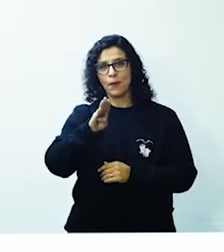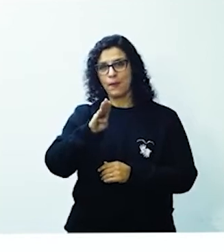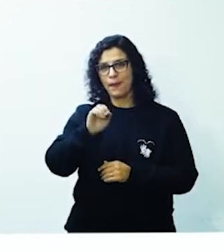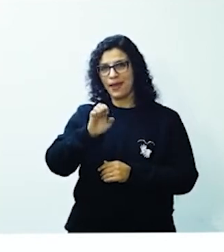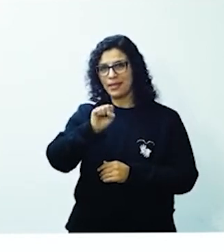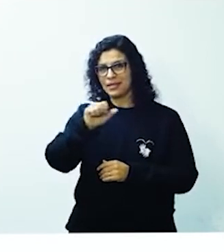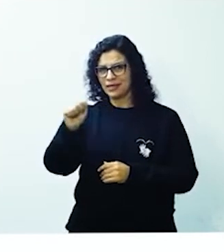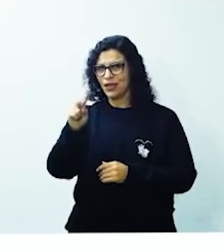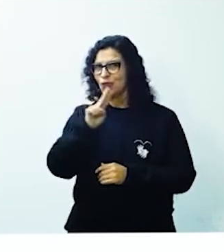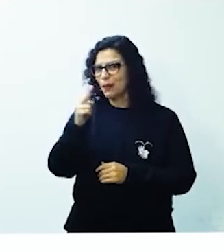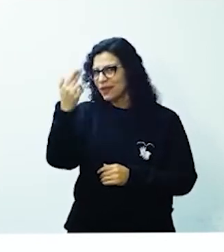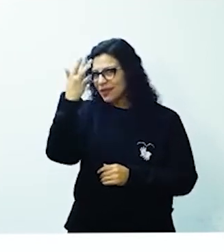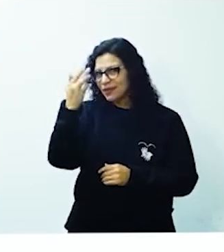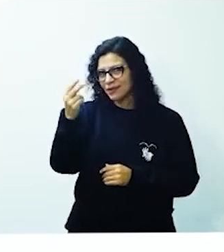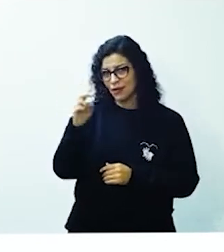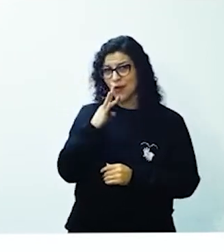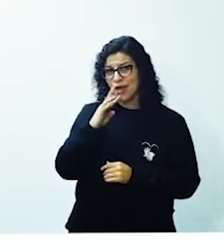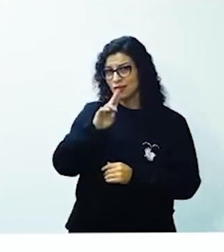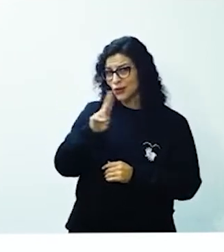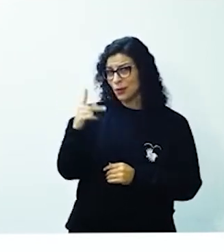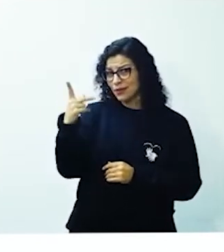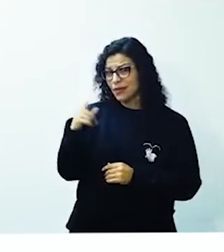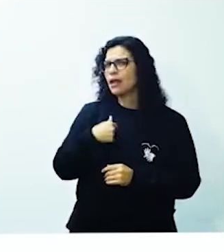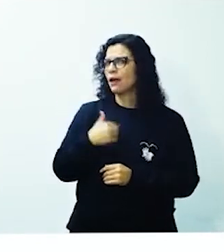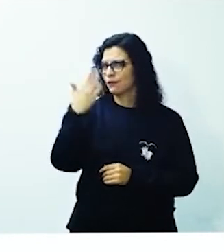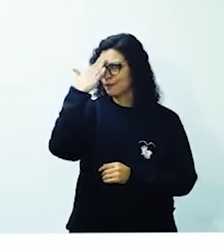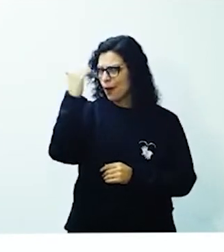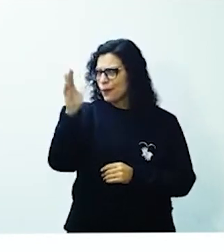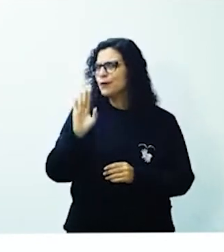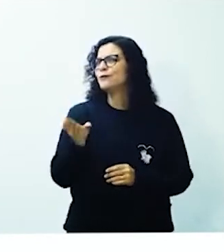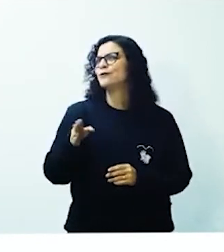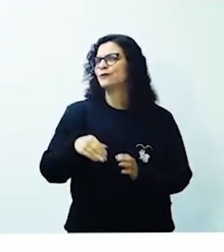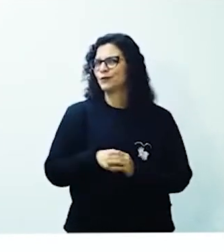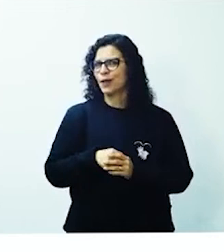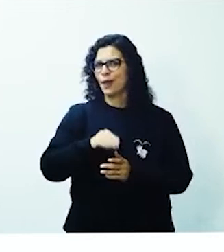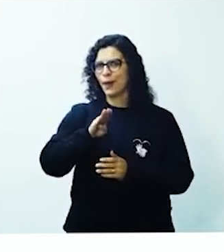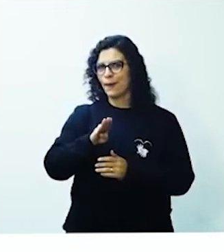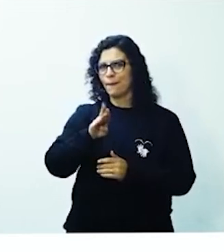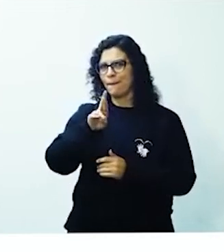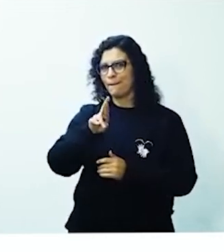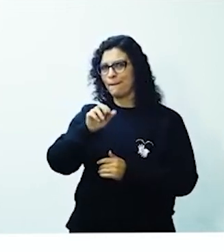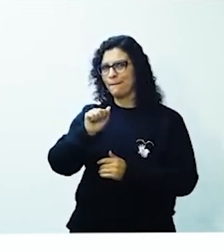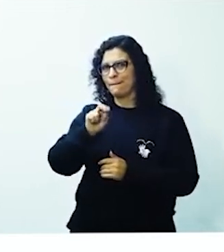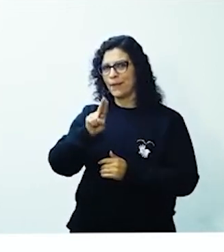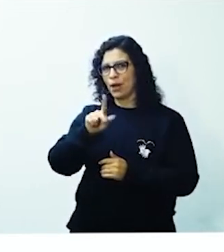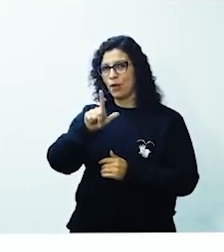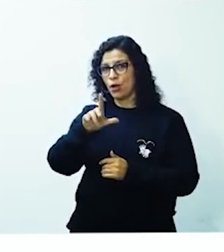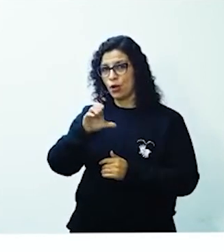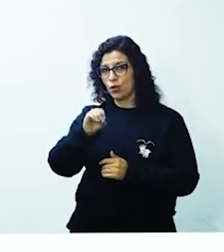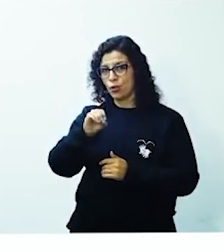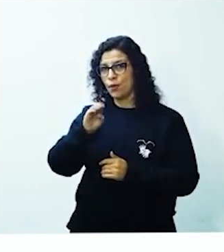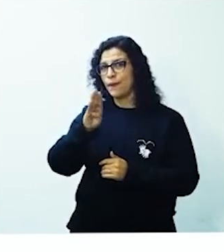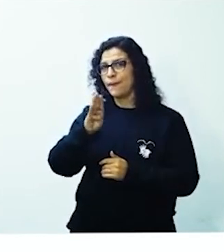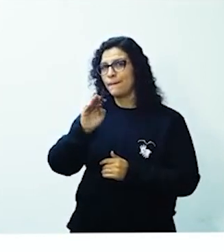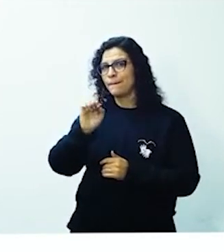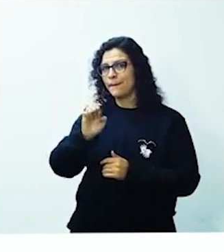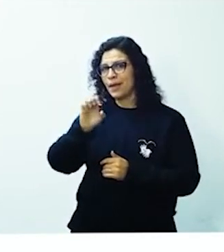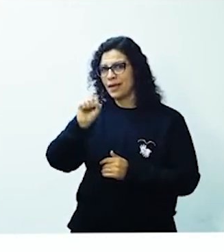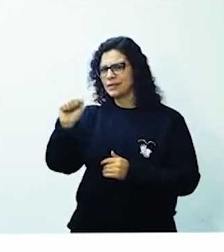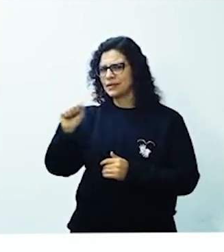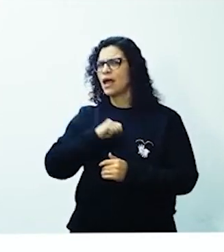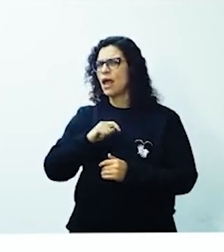ouviram esse nome? Braulio Bessa é um nome bem conhecido, né? Bem conhecido na mídia. E eu